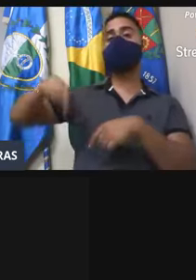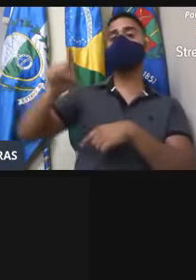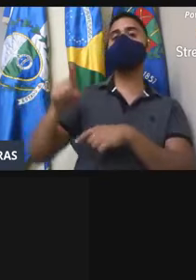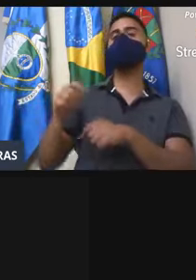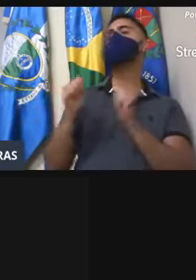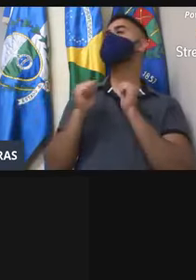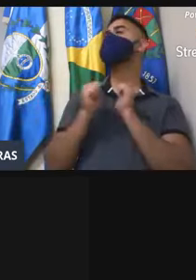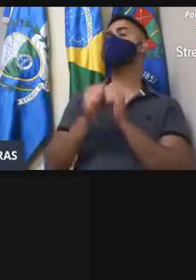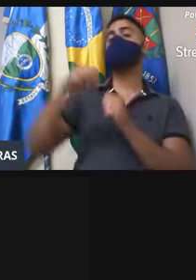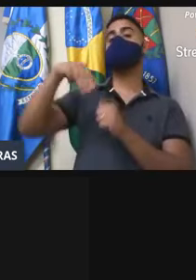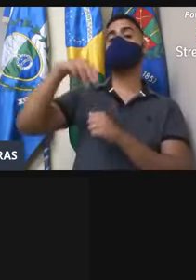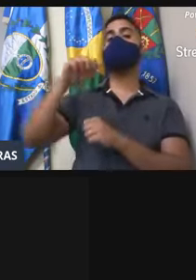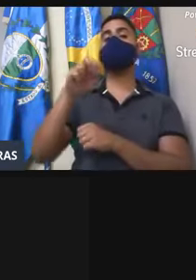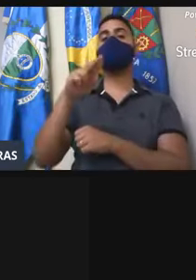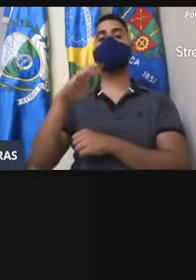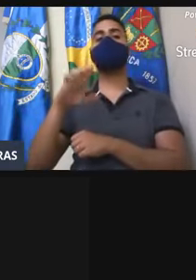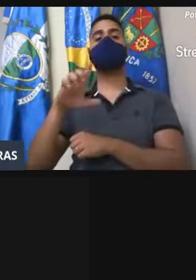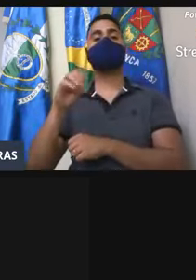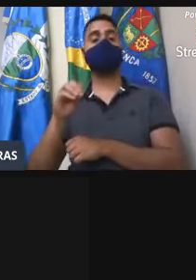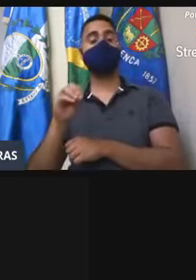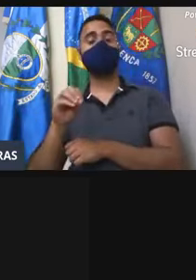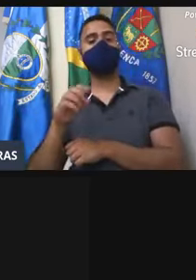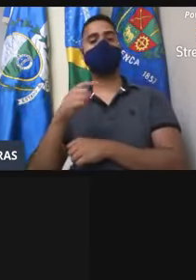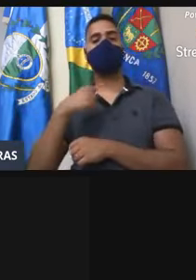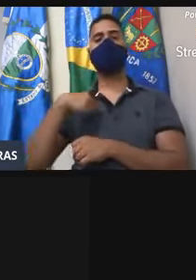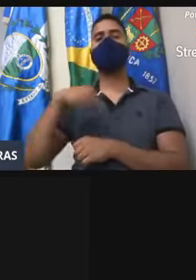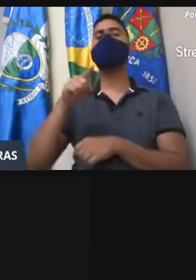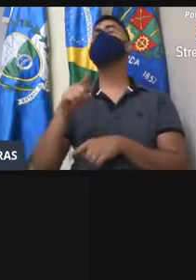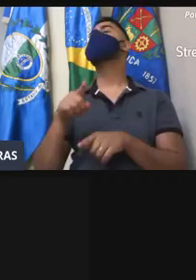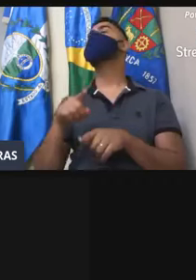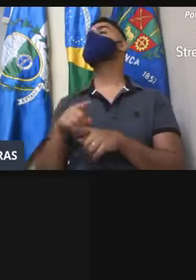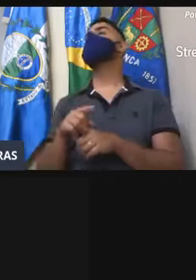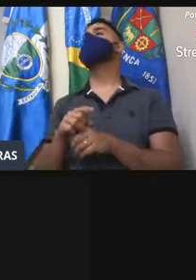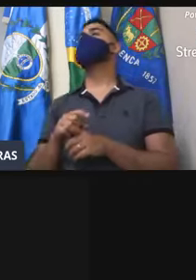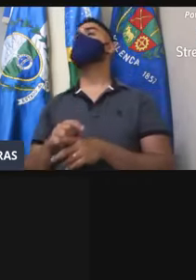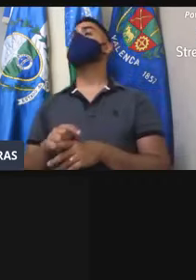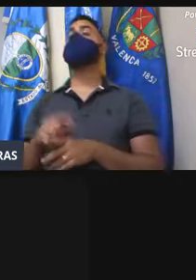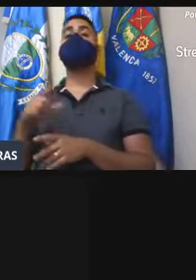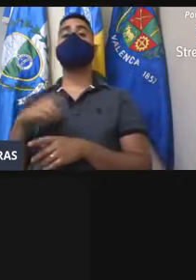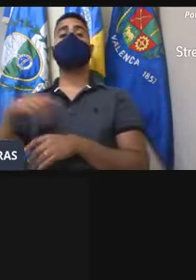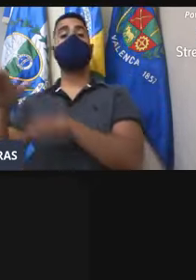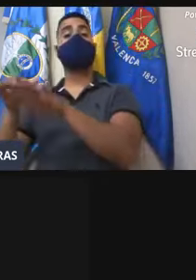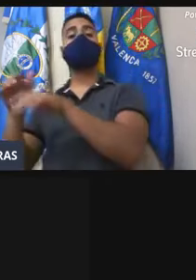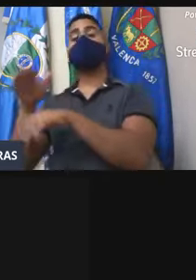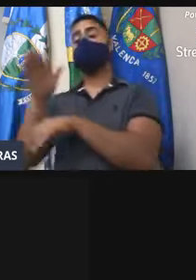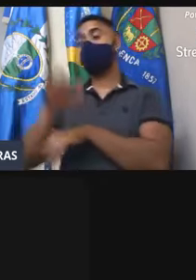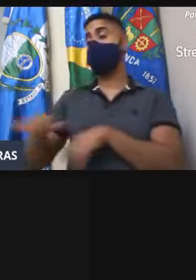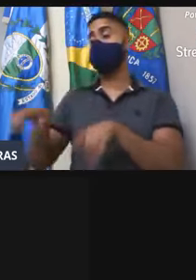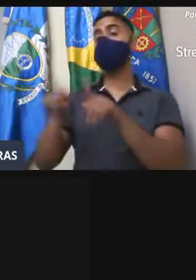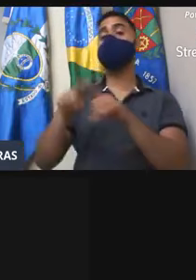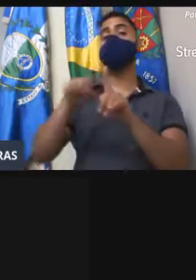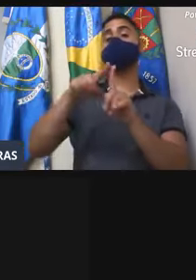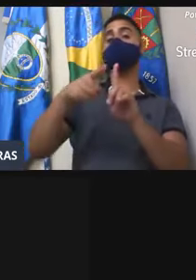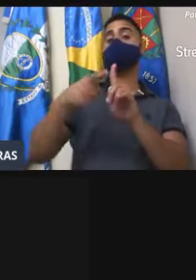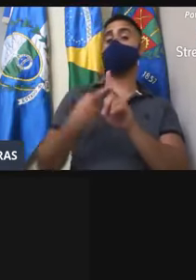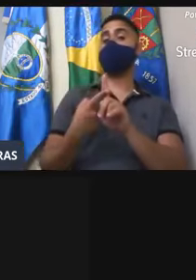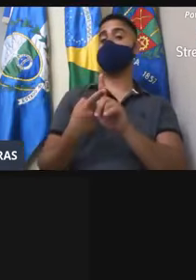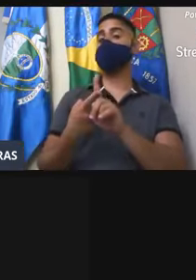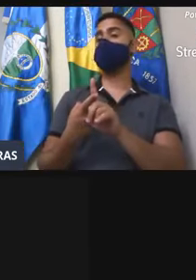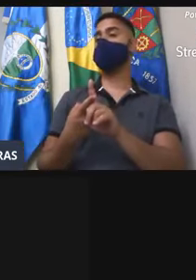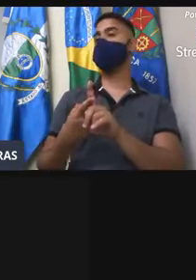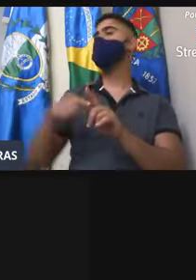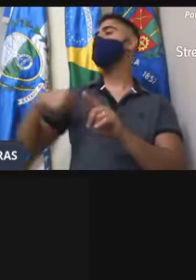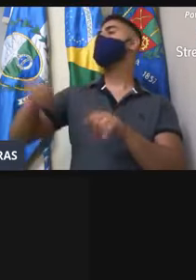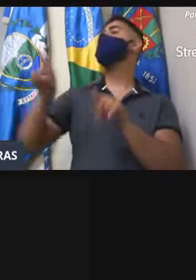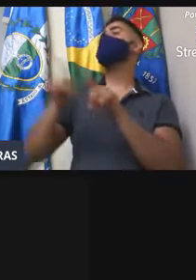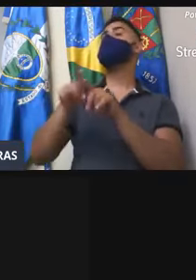doutor Marcelo, fui na CIS, no Centro Integrado de Saúde, que atende crianças e gestantes. Fui na